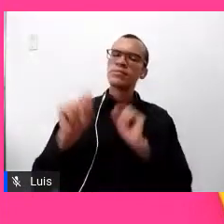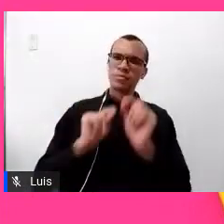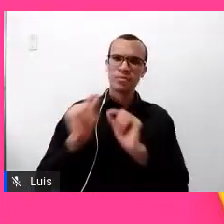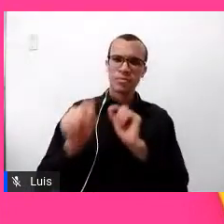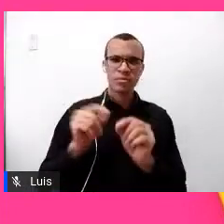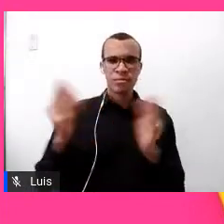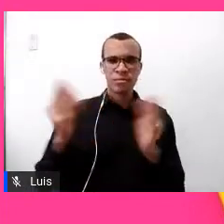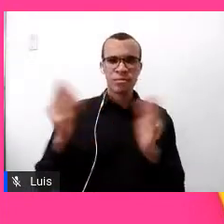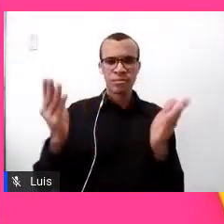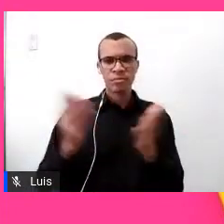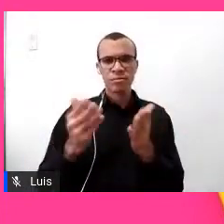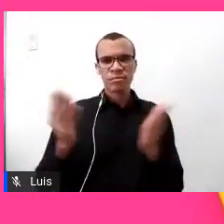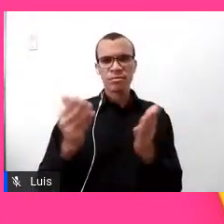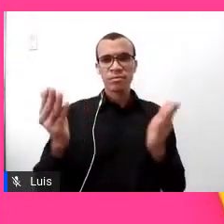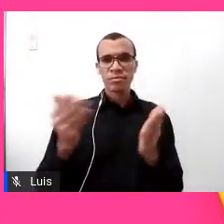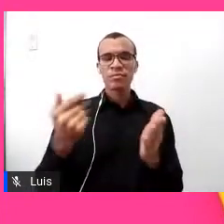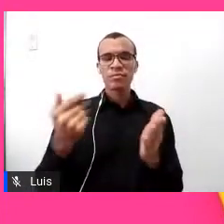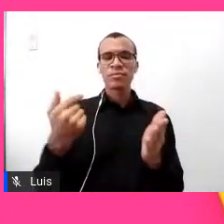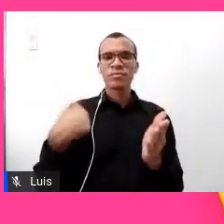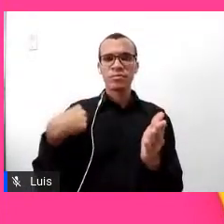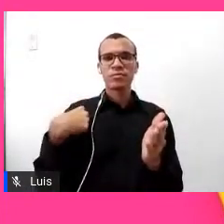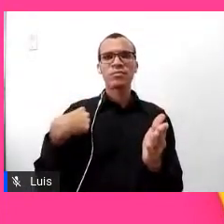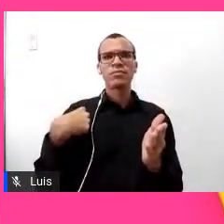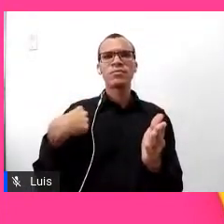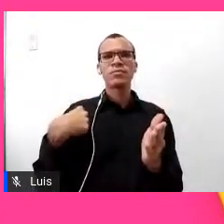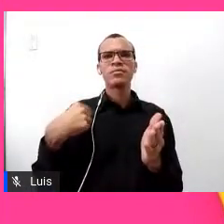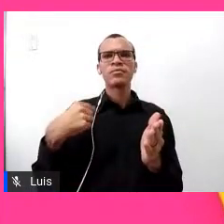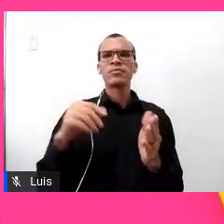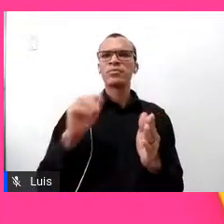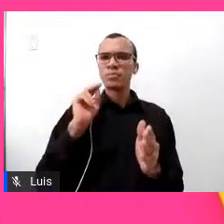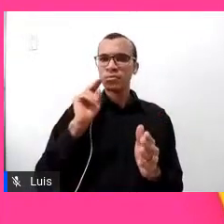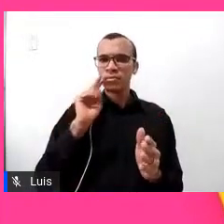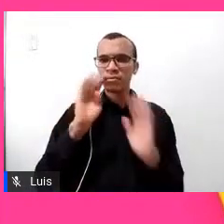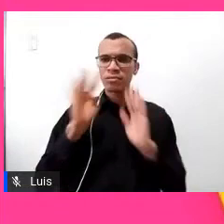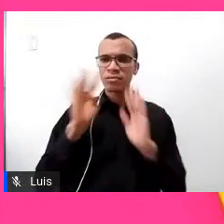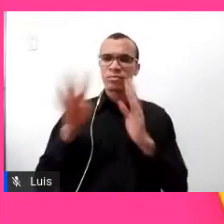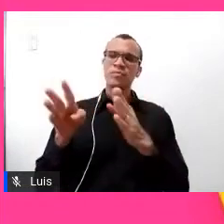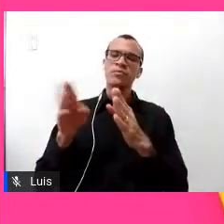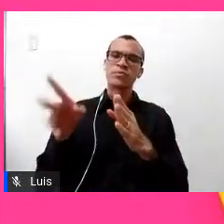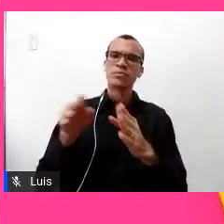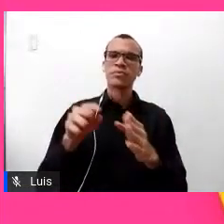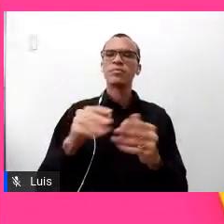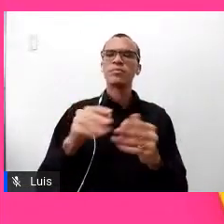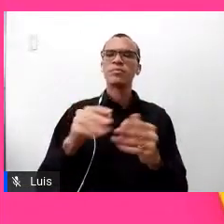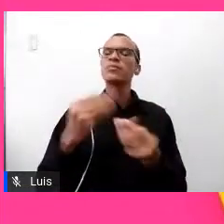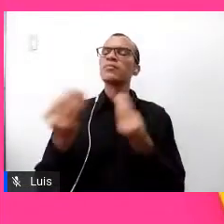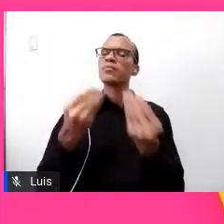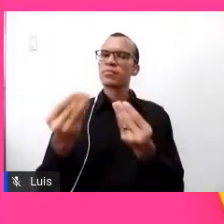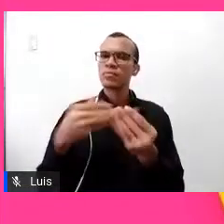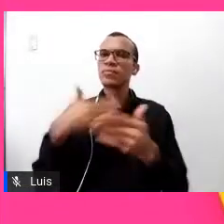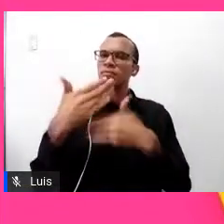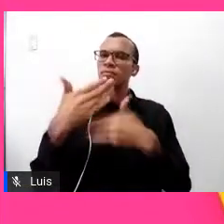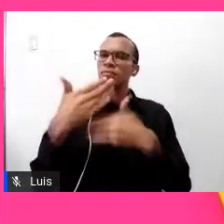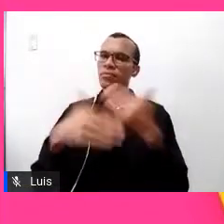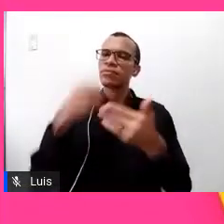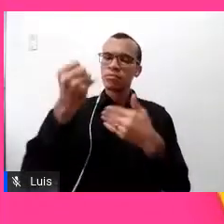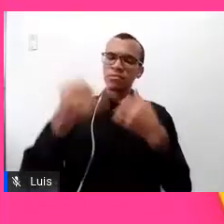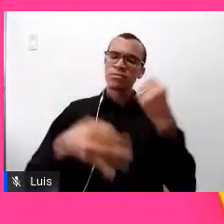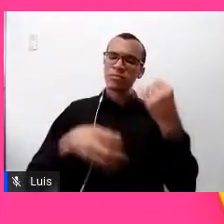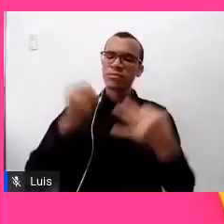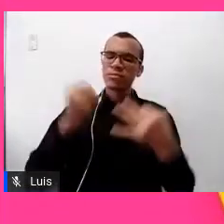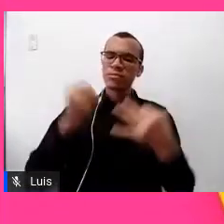eu vou fixar mesmo só no funcionamento dela. Depois eu mostro os detalhes para